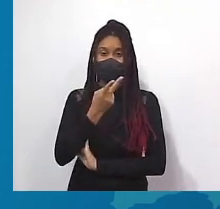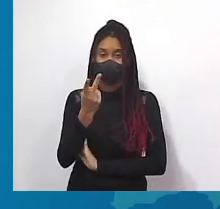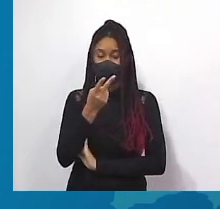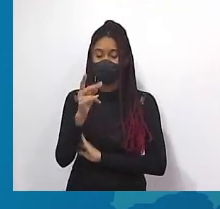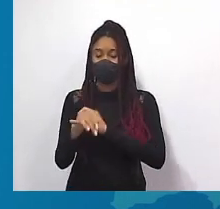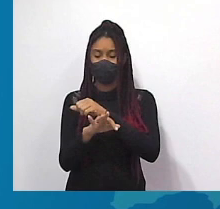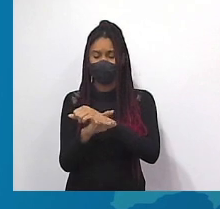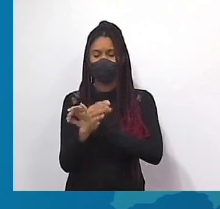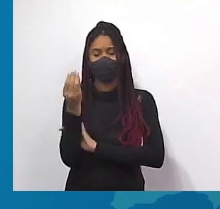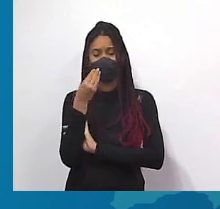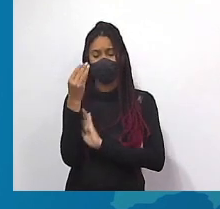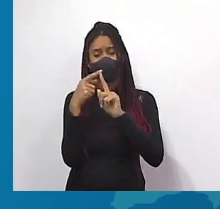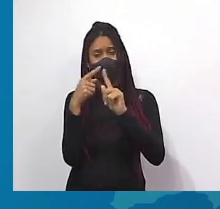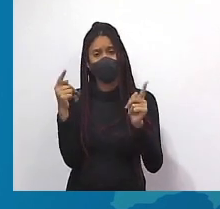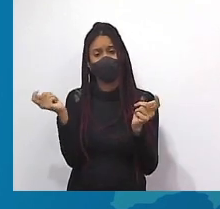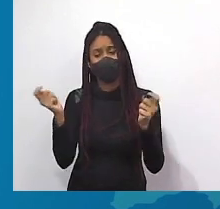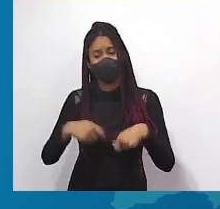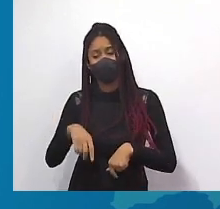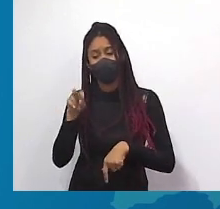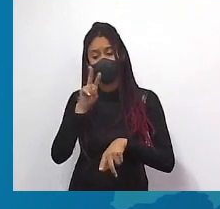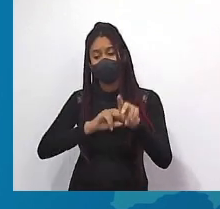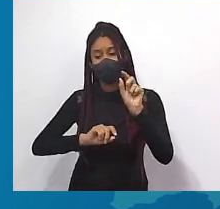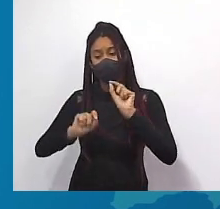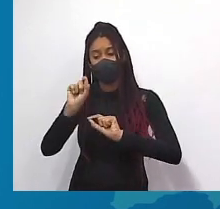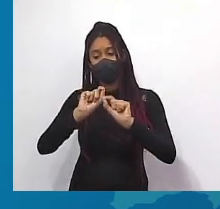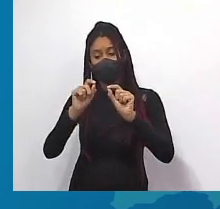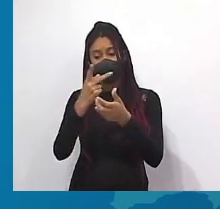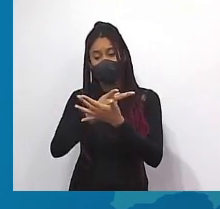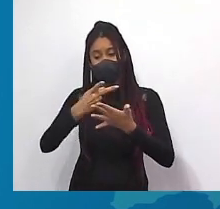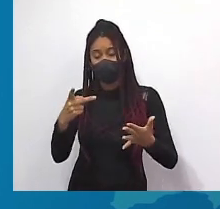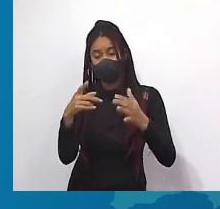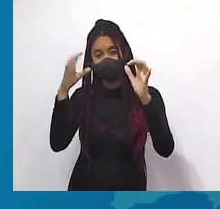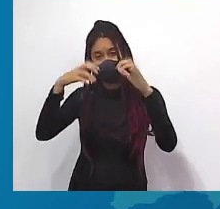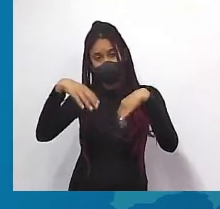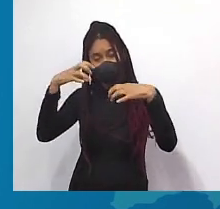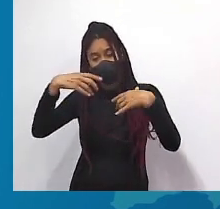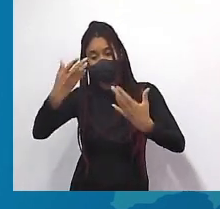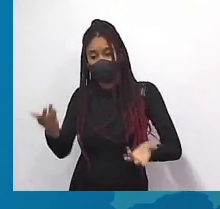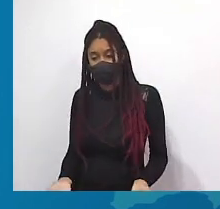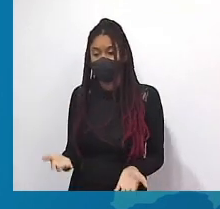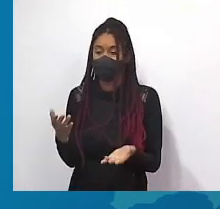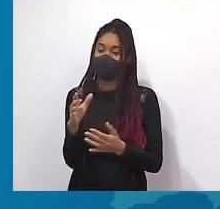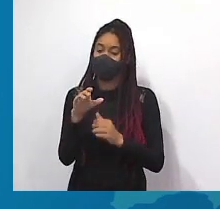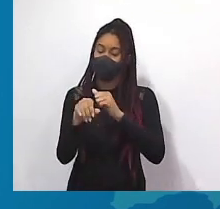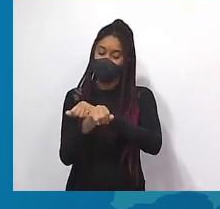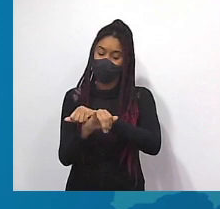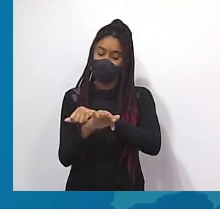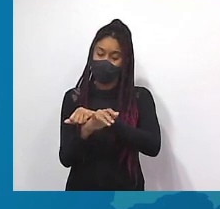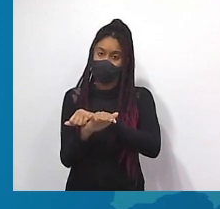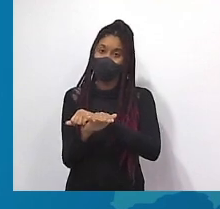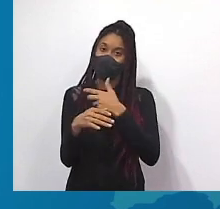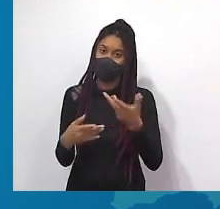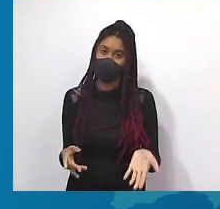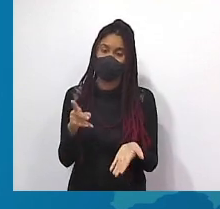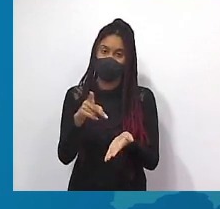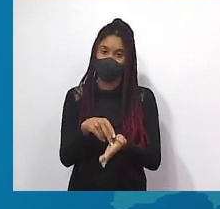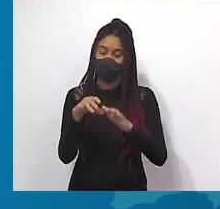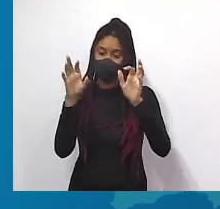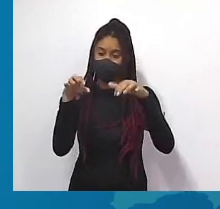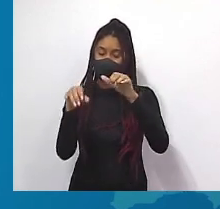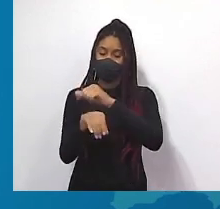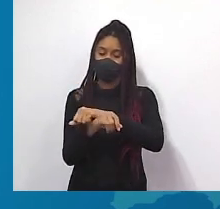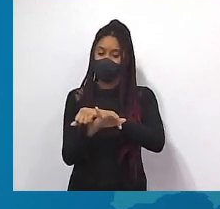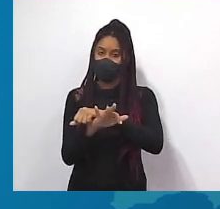relativamente fracos, mas você vai ter a precipitação de ácido. Literalmente a chuva